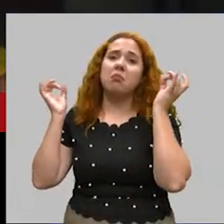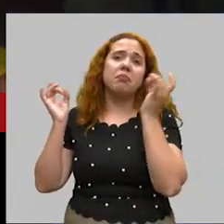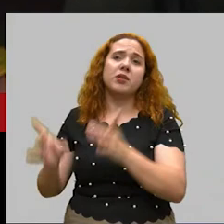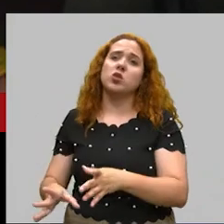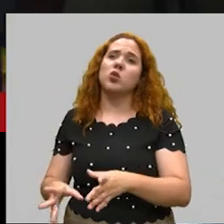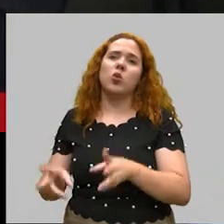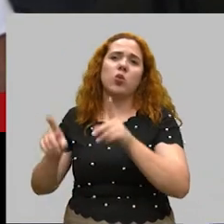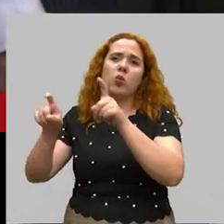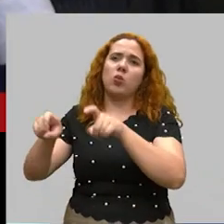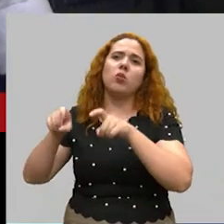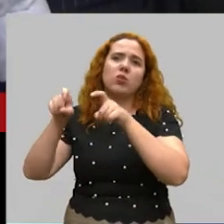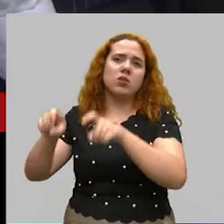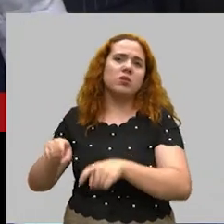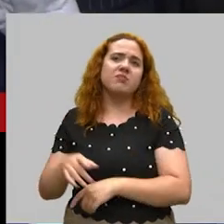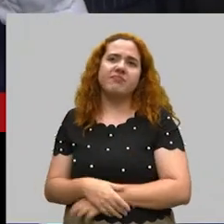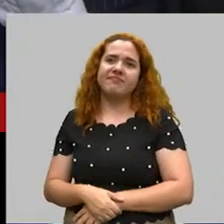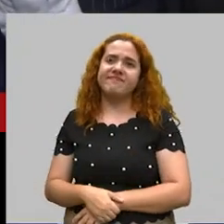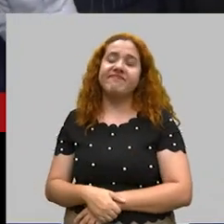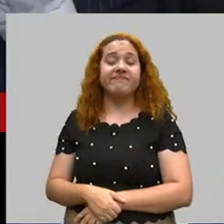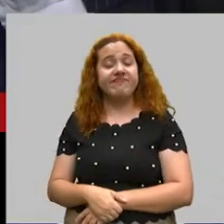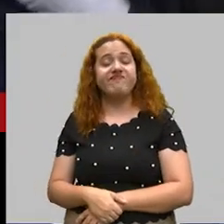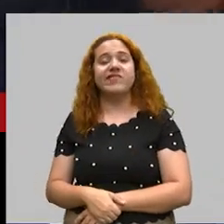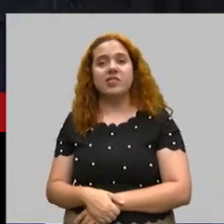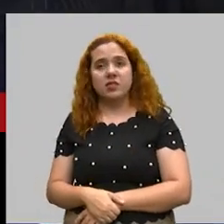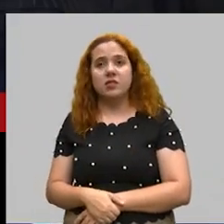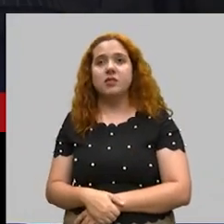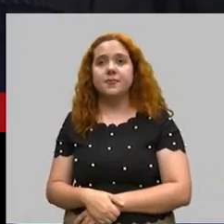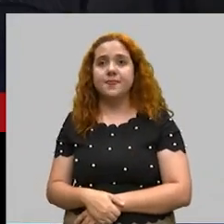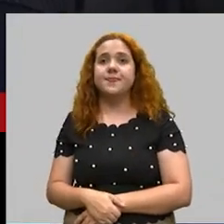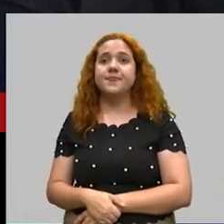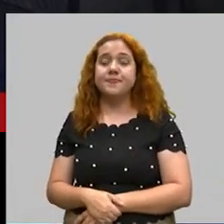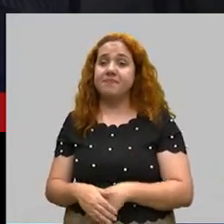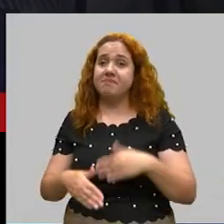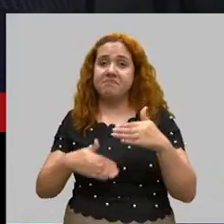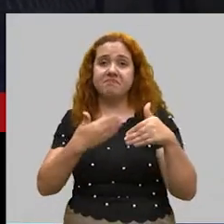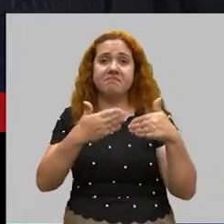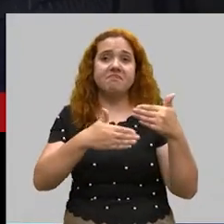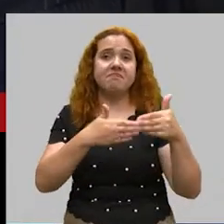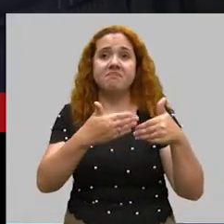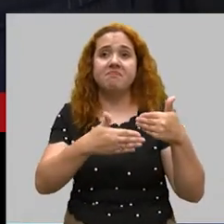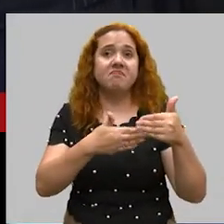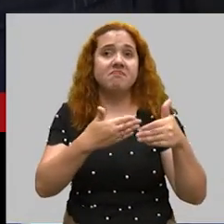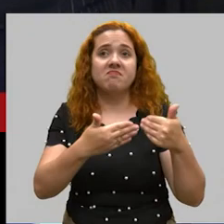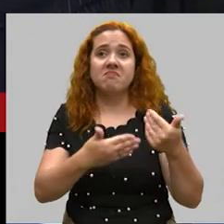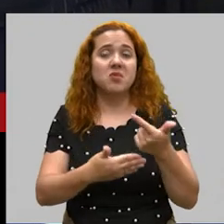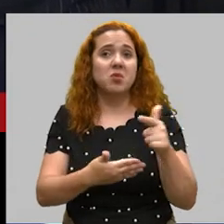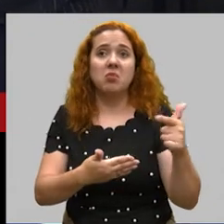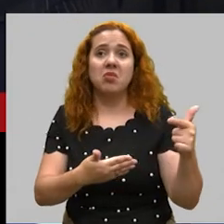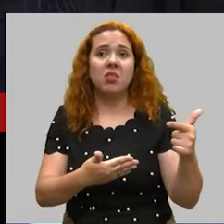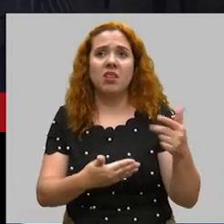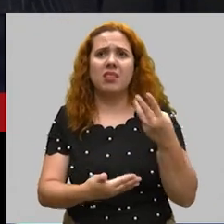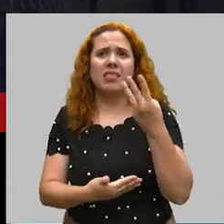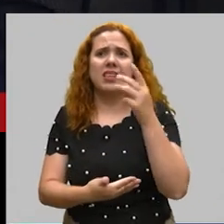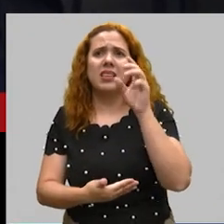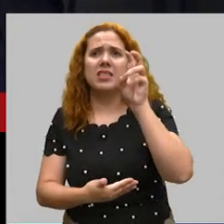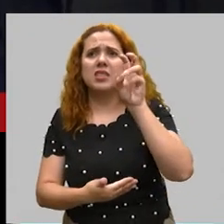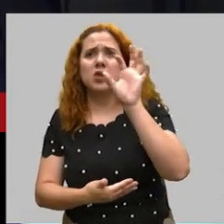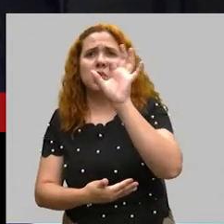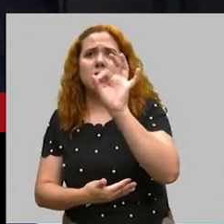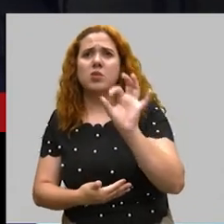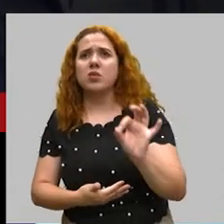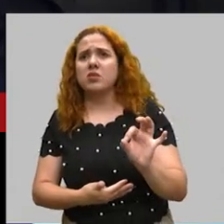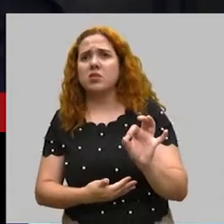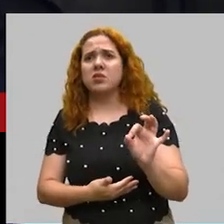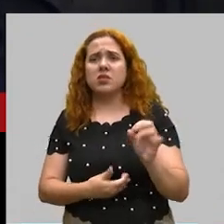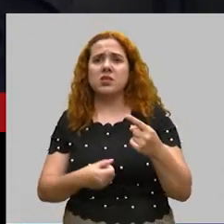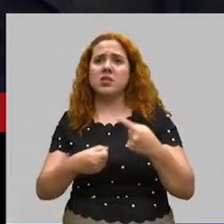campo Essa é a realidade ou seja daqui um tempo nós não vamos ter mais 35% da população de Minas na